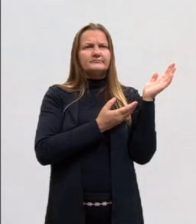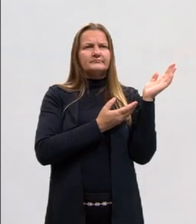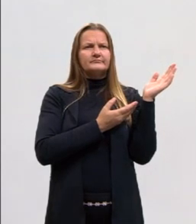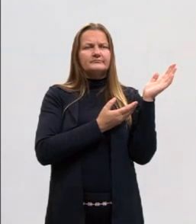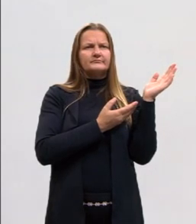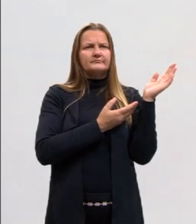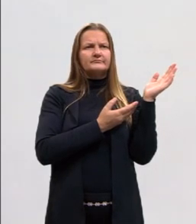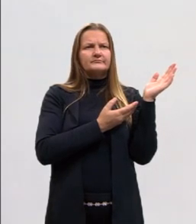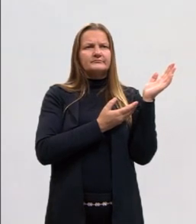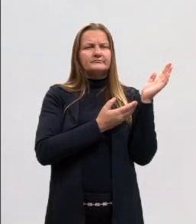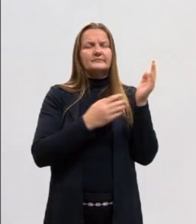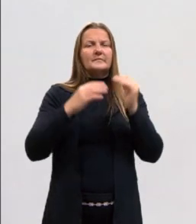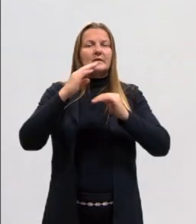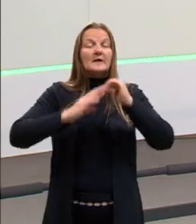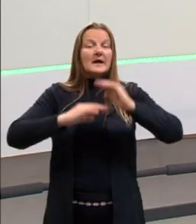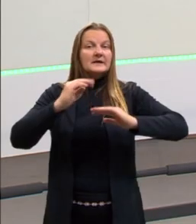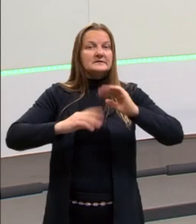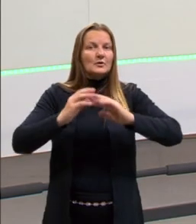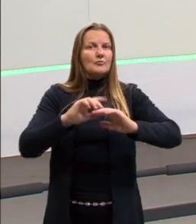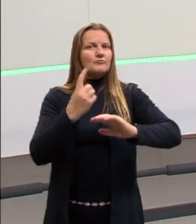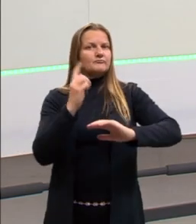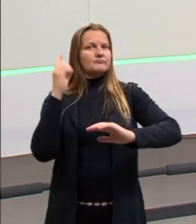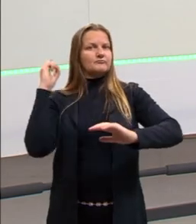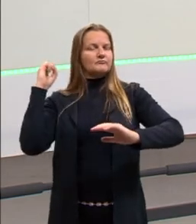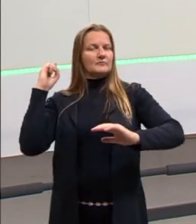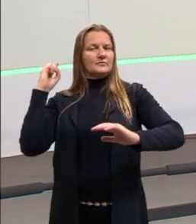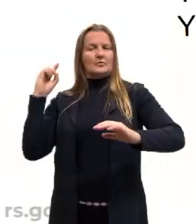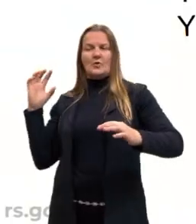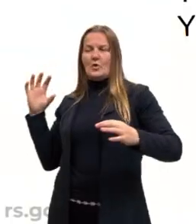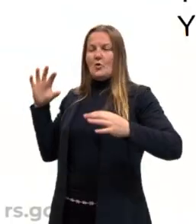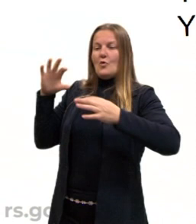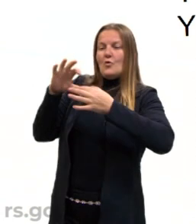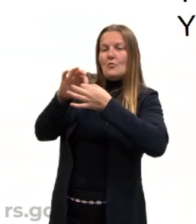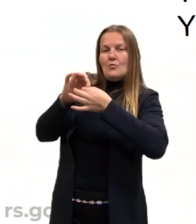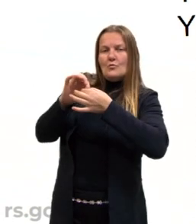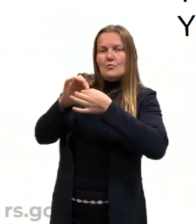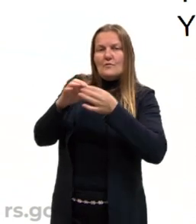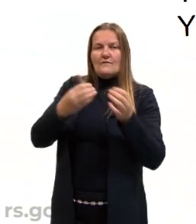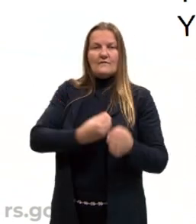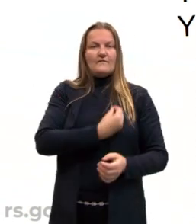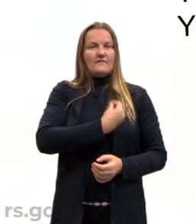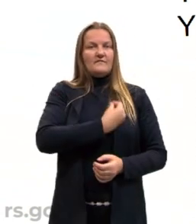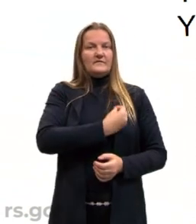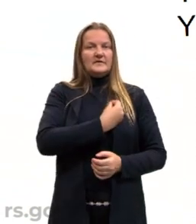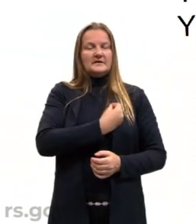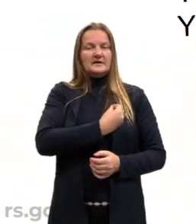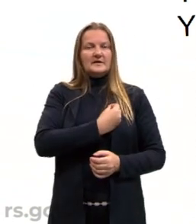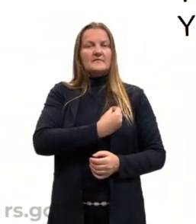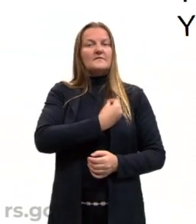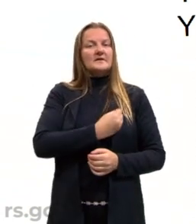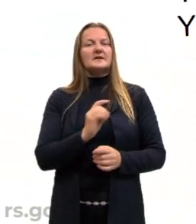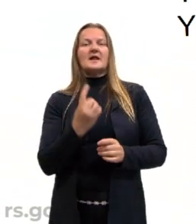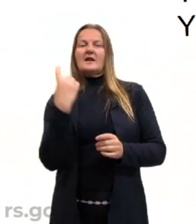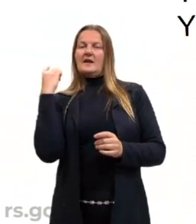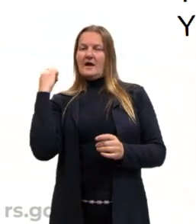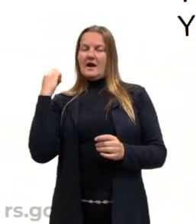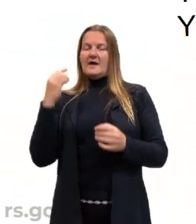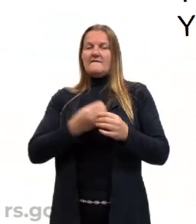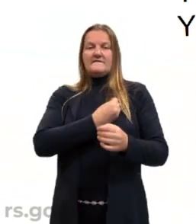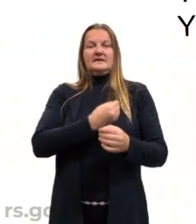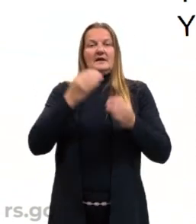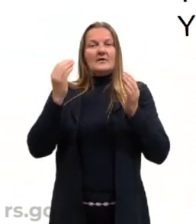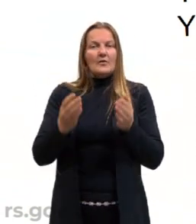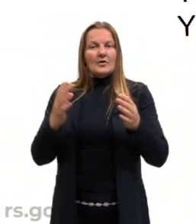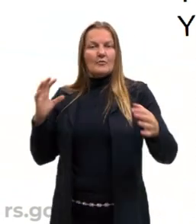relacionado com presente por exemplo aqui ele tá falando né do momento vida e não é que tem dado muitas